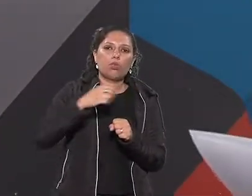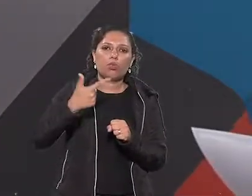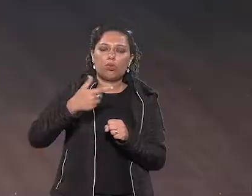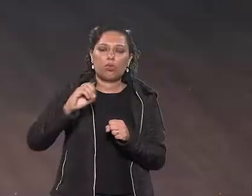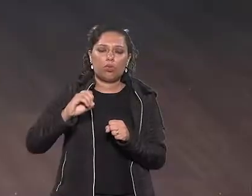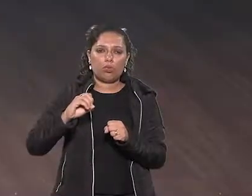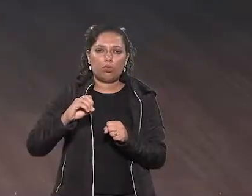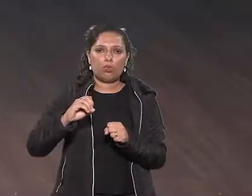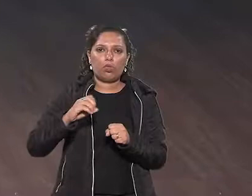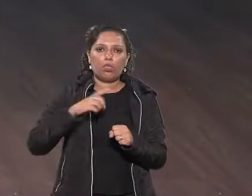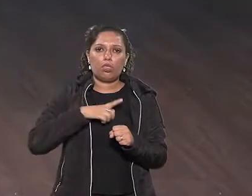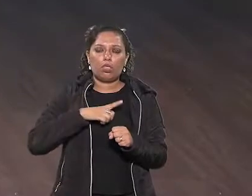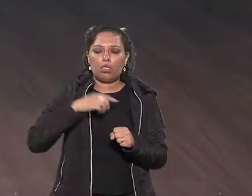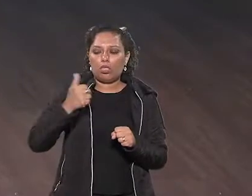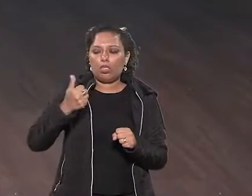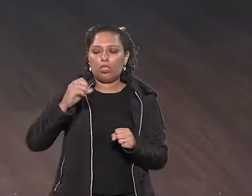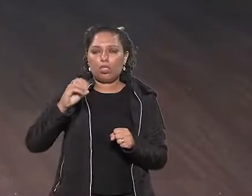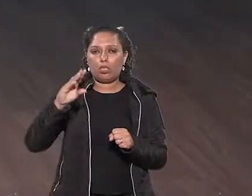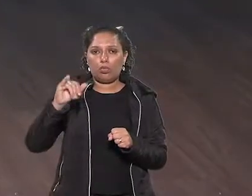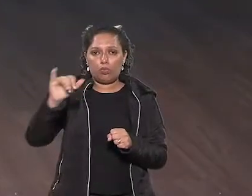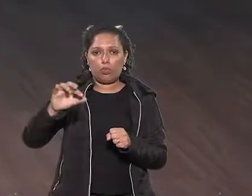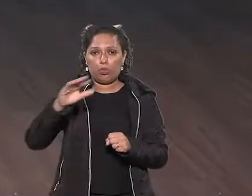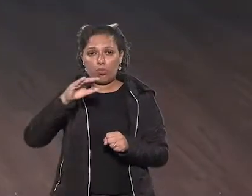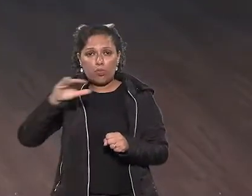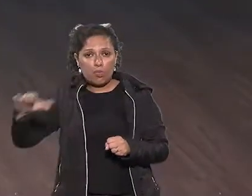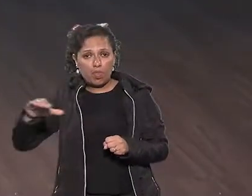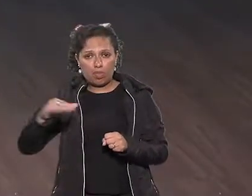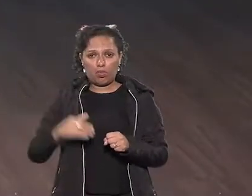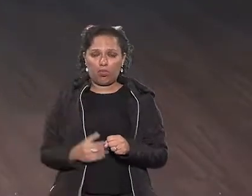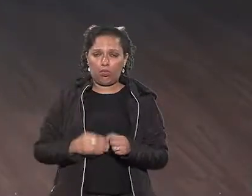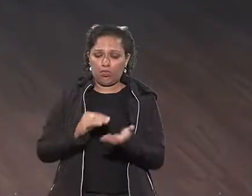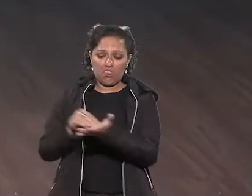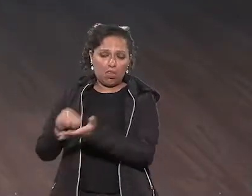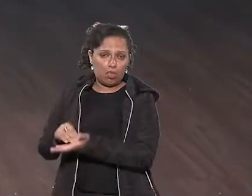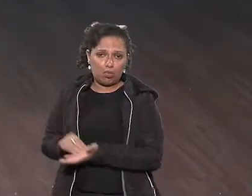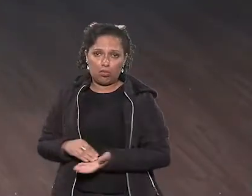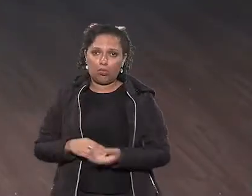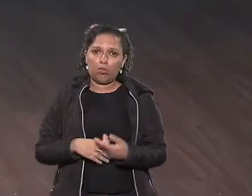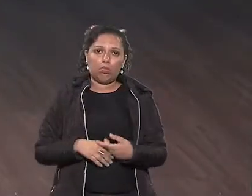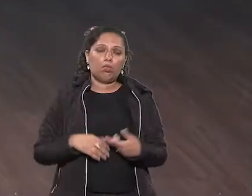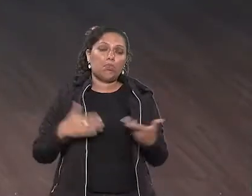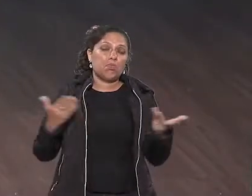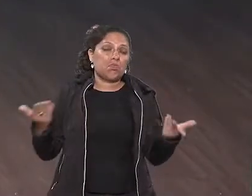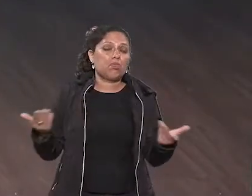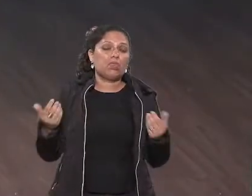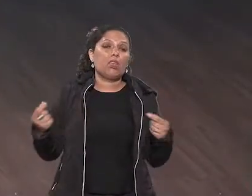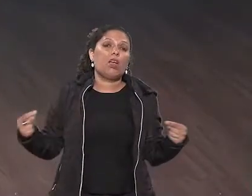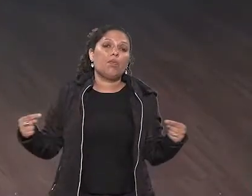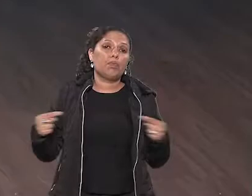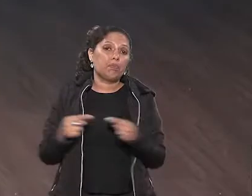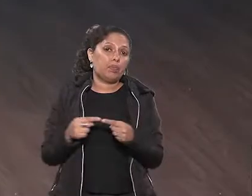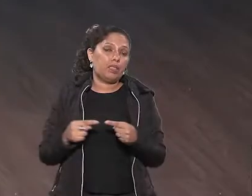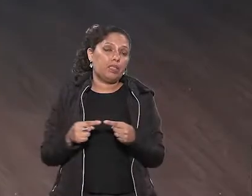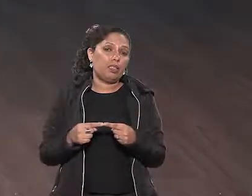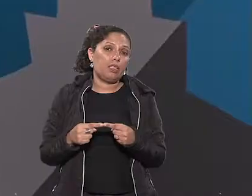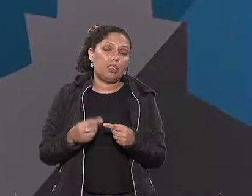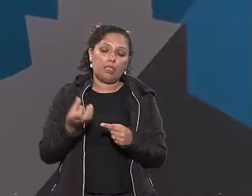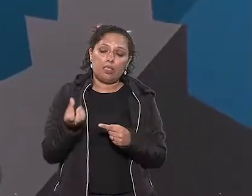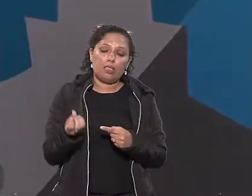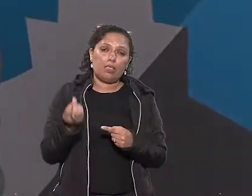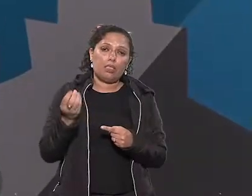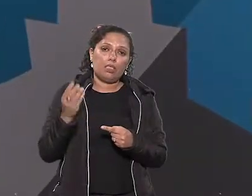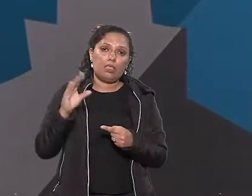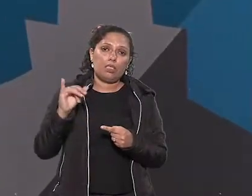tem um rombo de 10 bilhões e meio, 11 bilhões aproximadamente. E dentro desses 11 bilhões está contabilizado